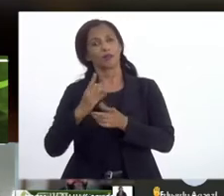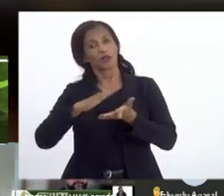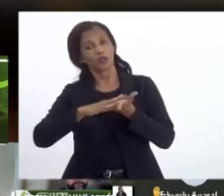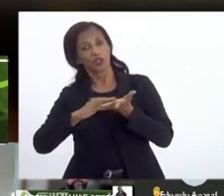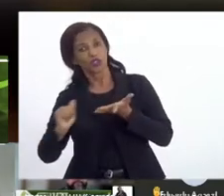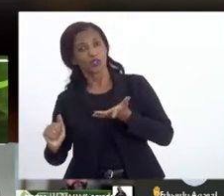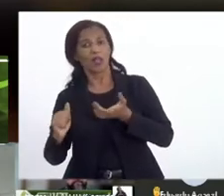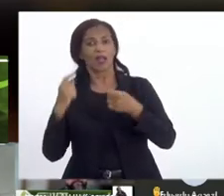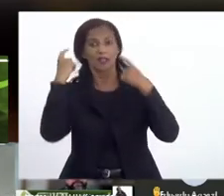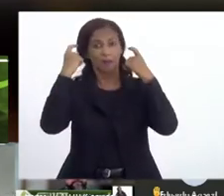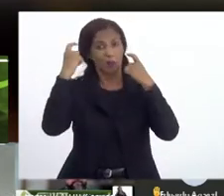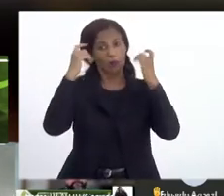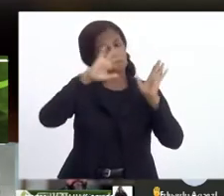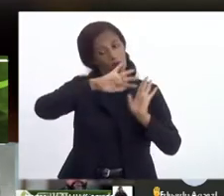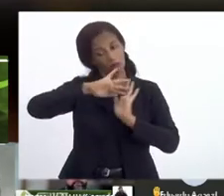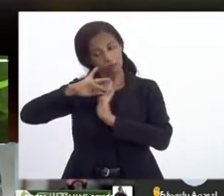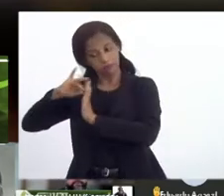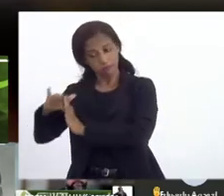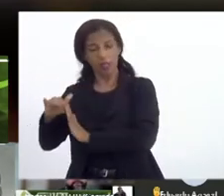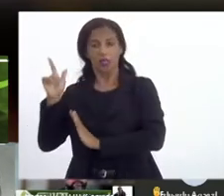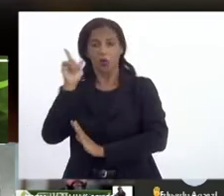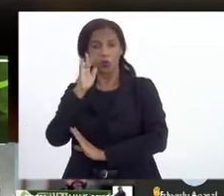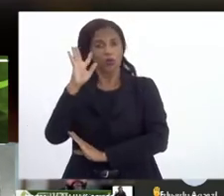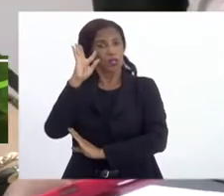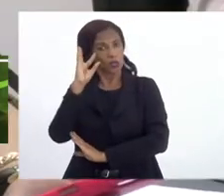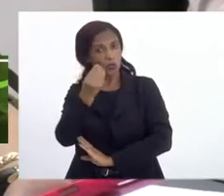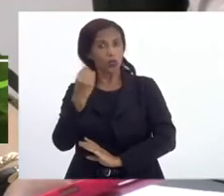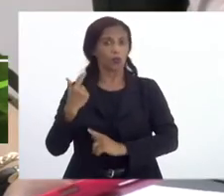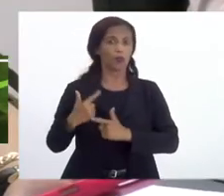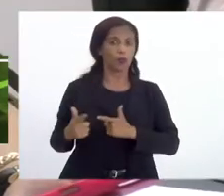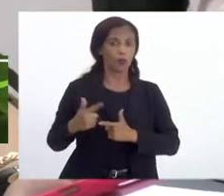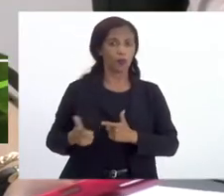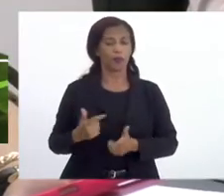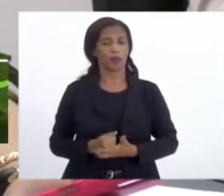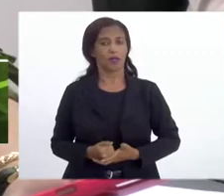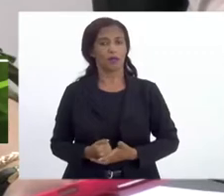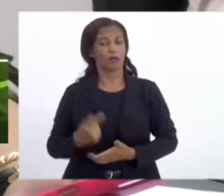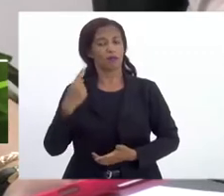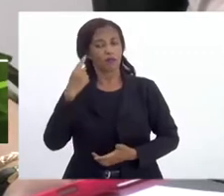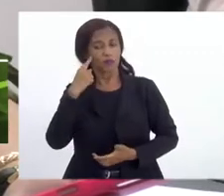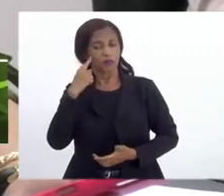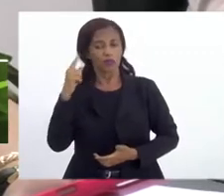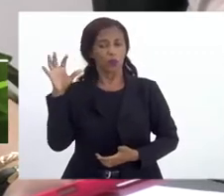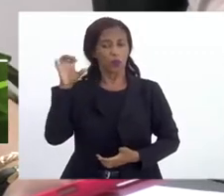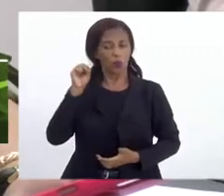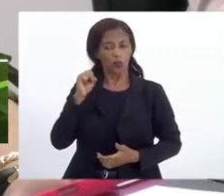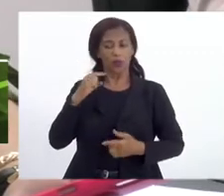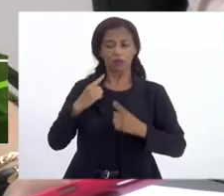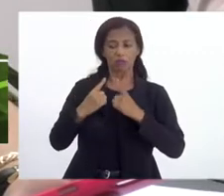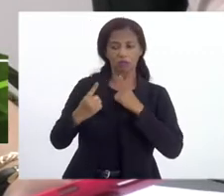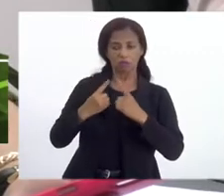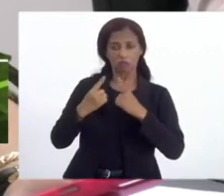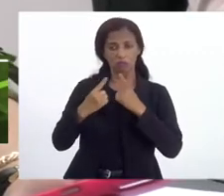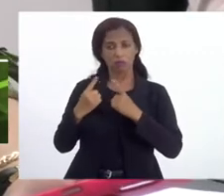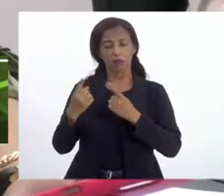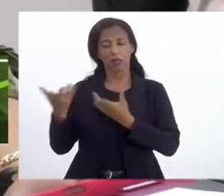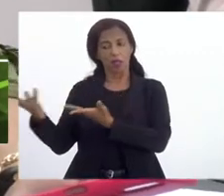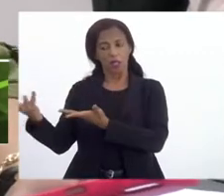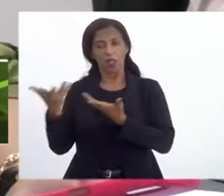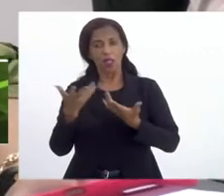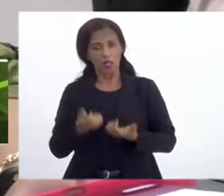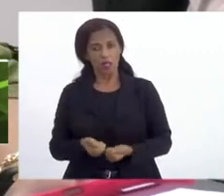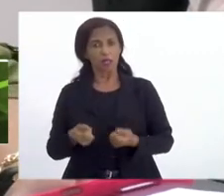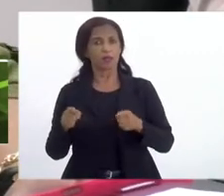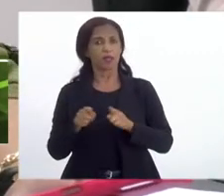justamente esta a finalidade dessa audiência, é você ouvir, debater e receber também, esta comissão receber